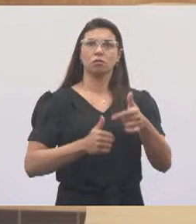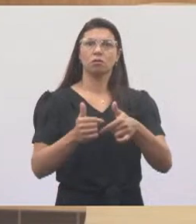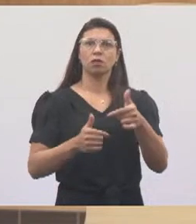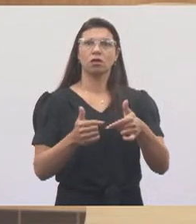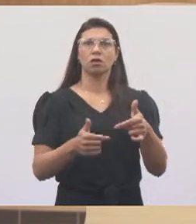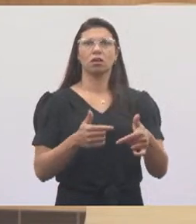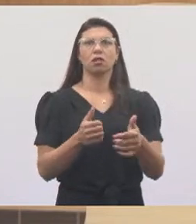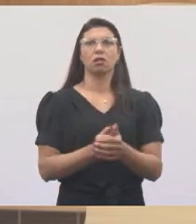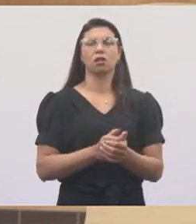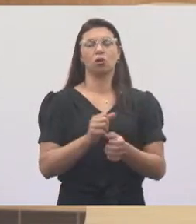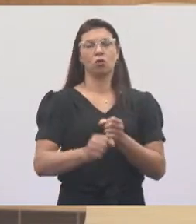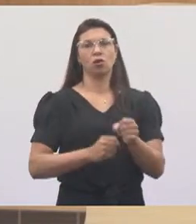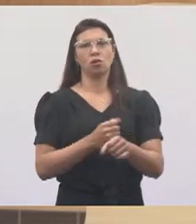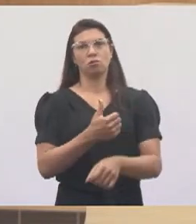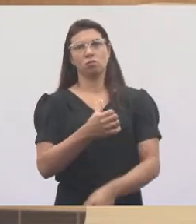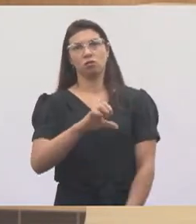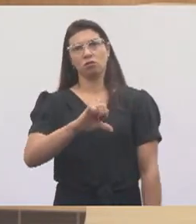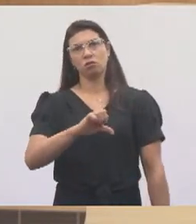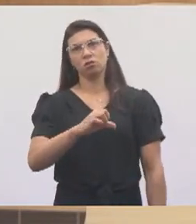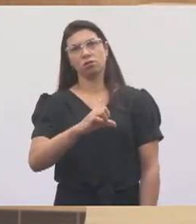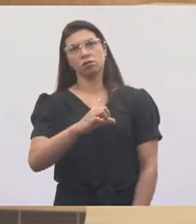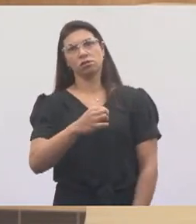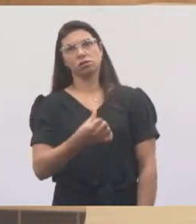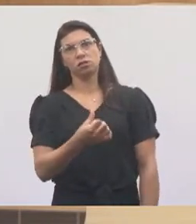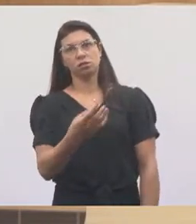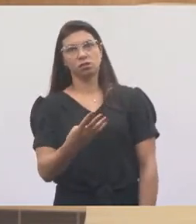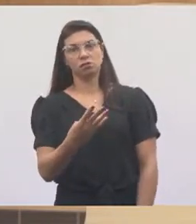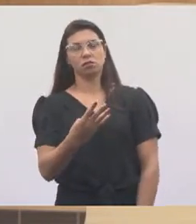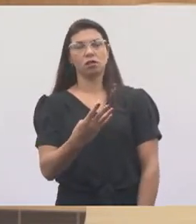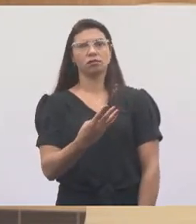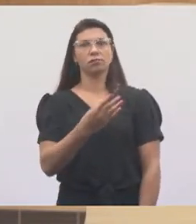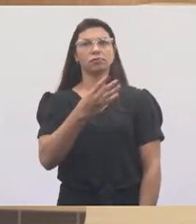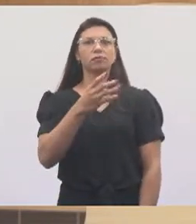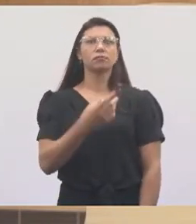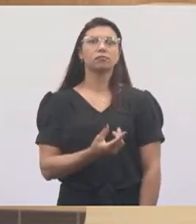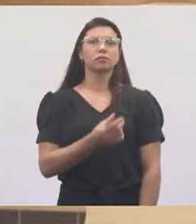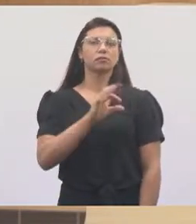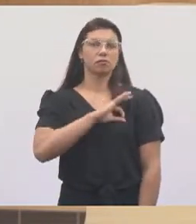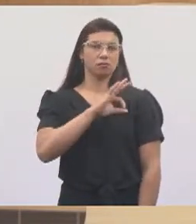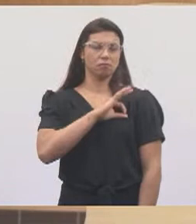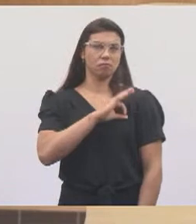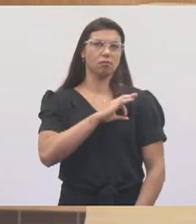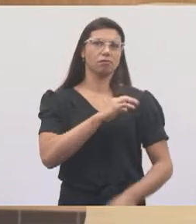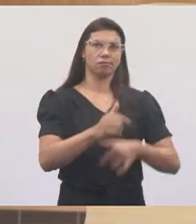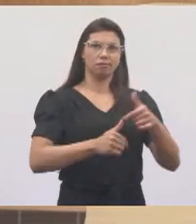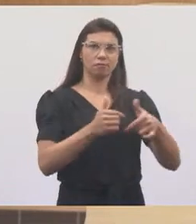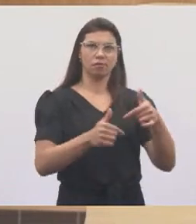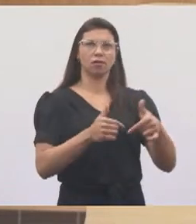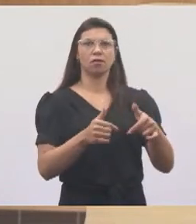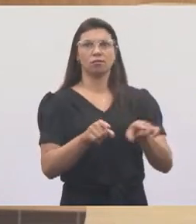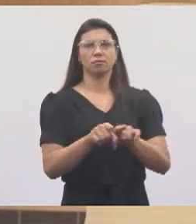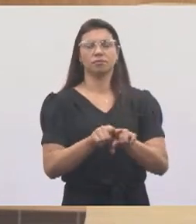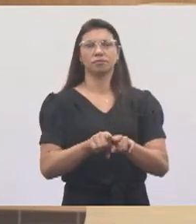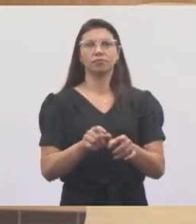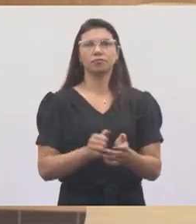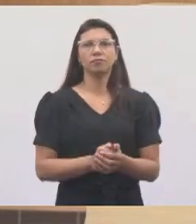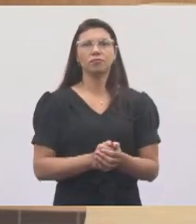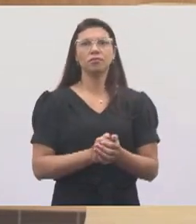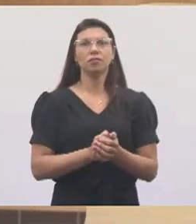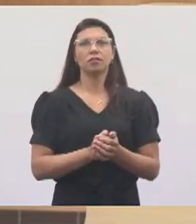de 1994, onde exercia as funções de delegado plantonista. A partir de 1º de julho